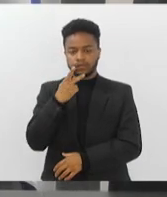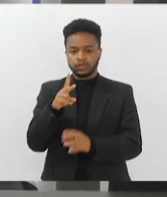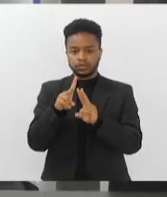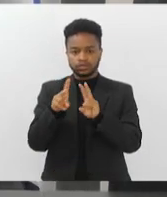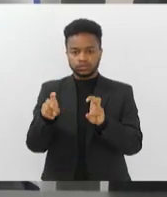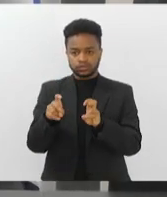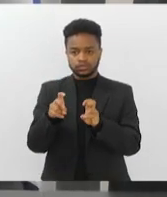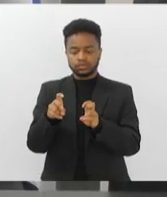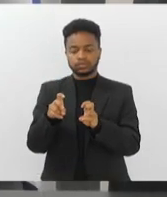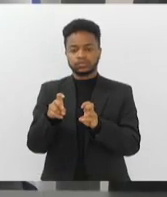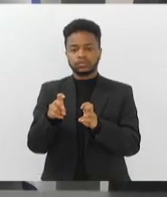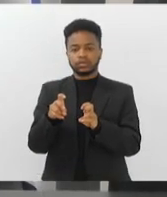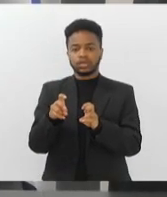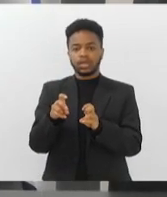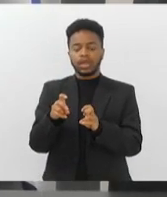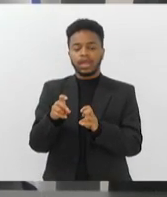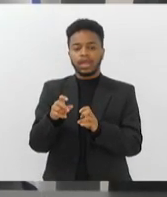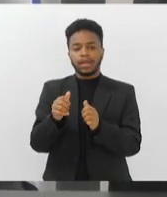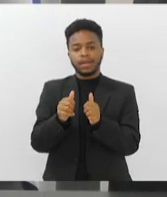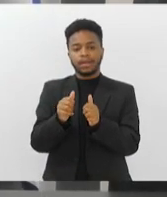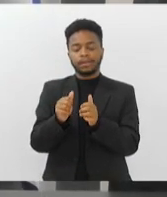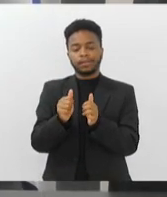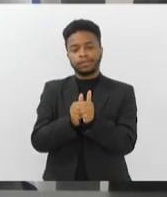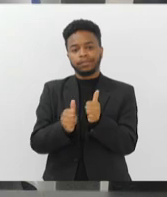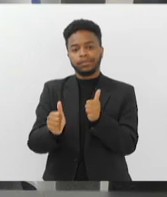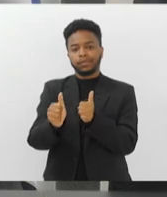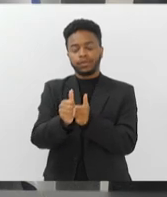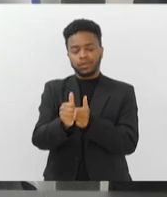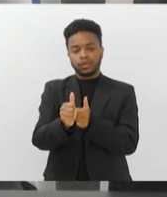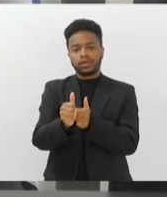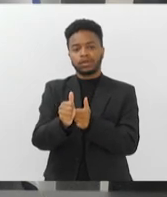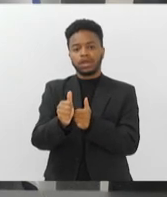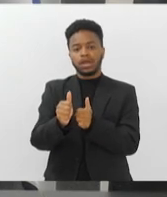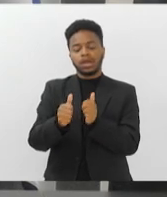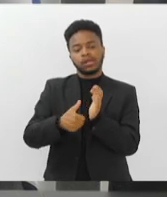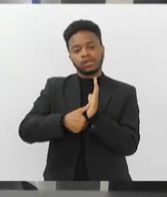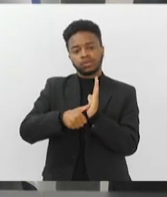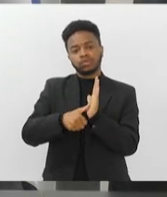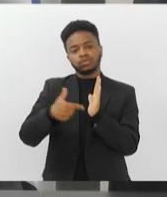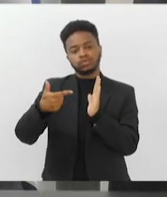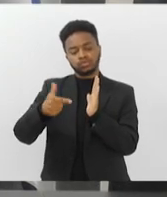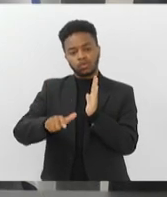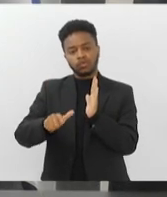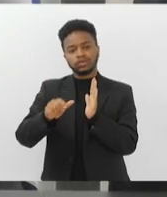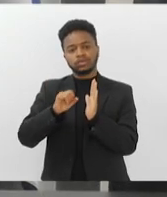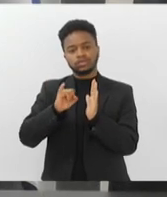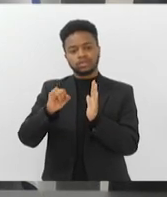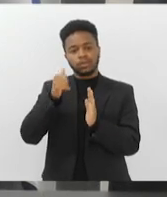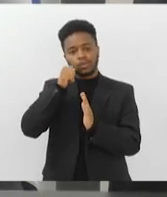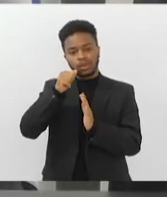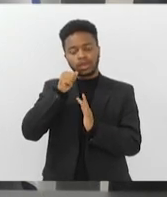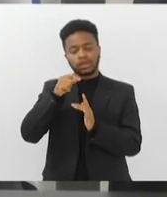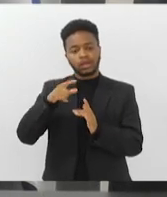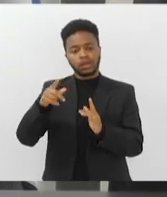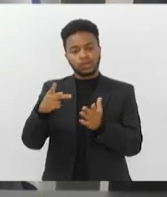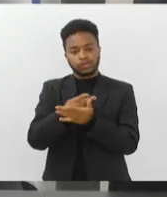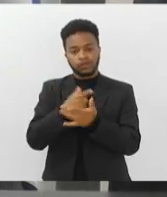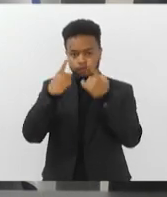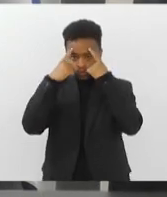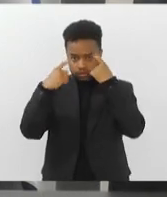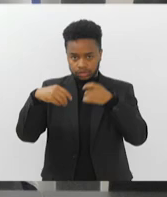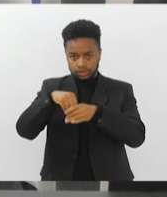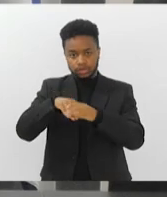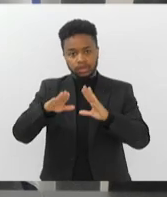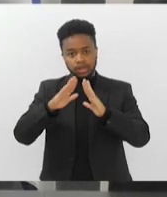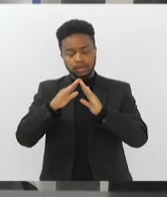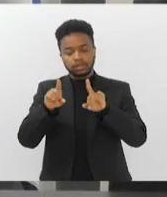a prioridade na emissão da segunda via de documentos de identificação civil para mulheres vítimas de violência doméstica ou familiar e da outras providências. Parecer do deputado